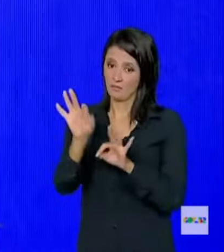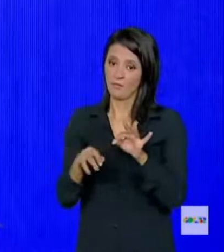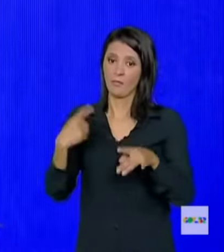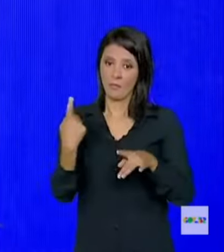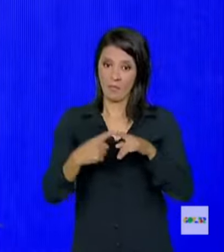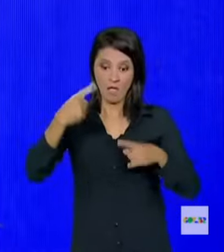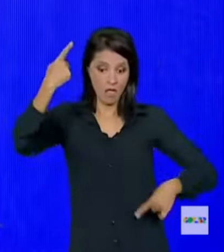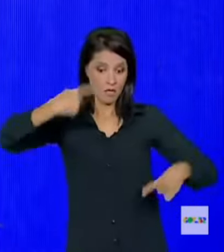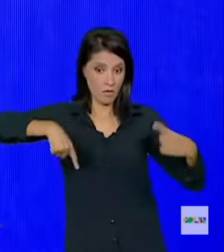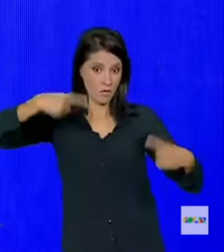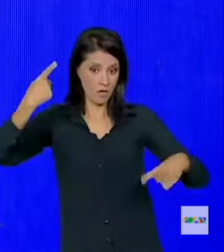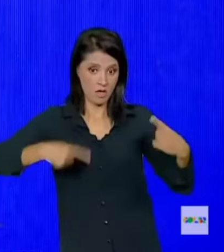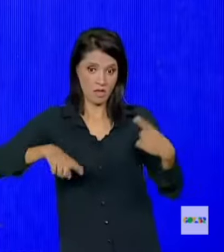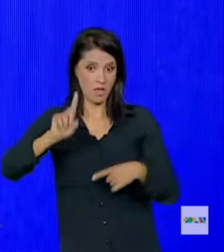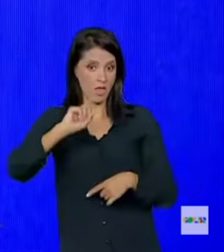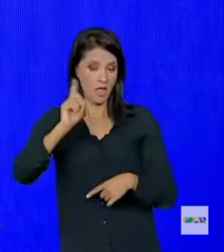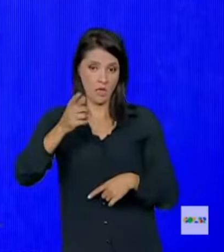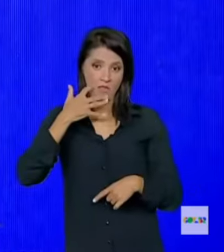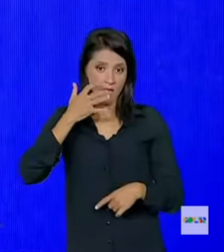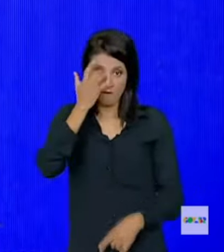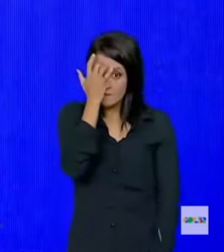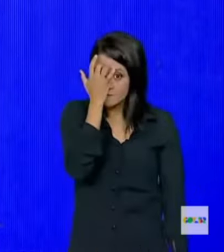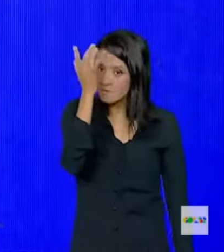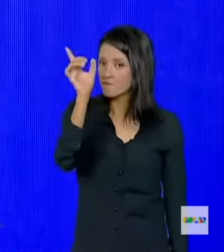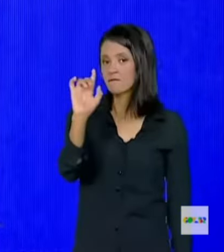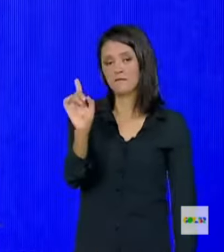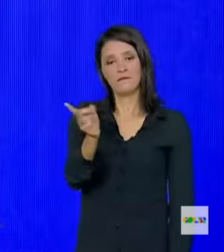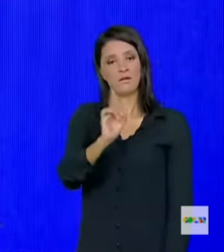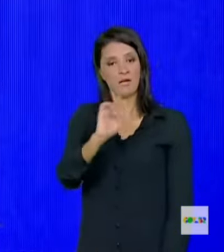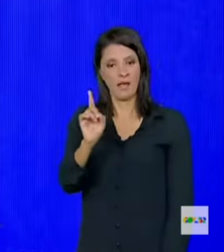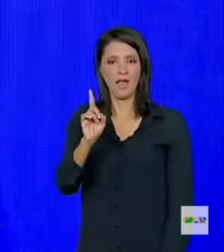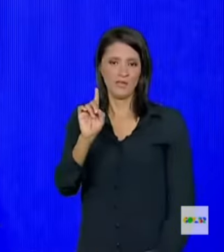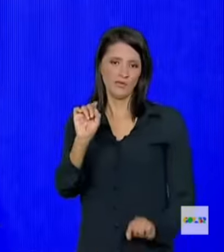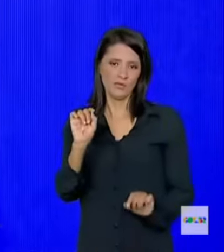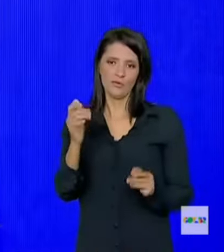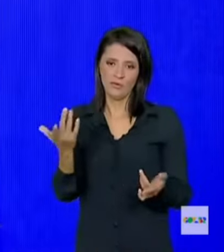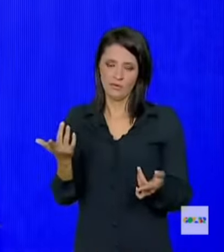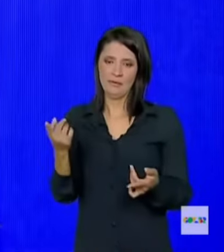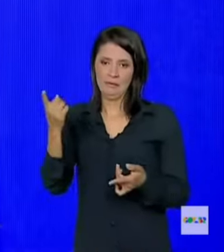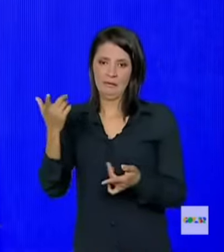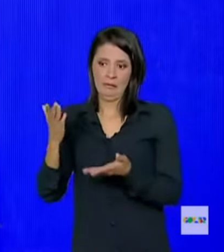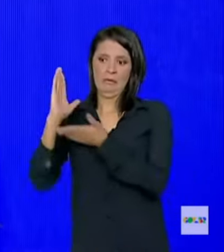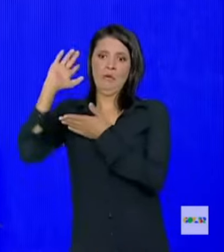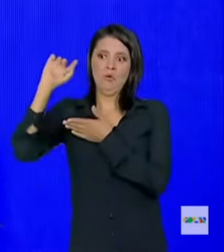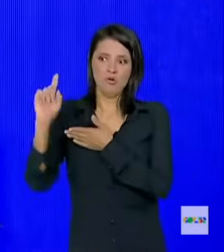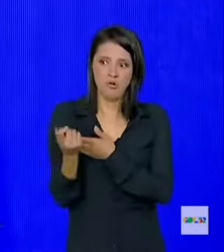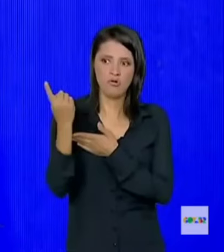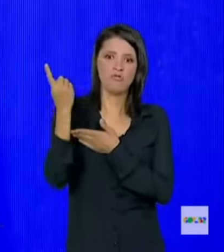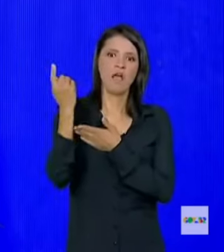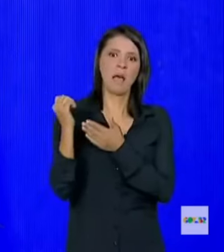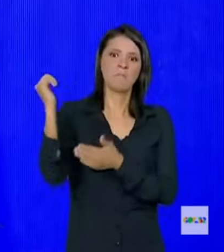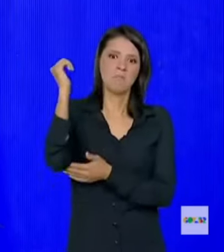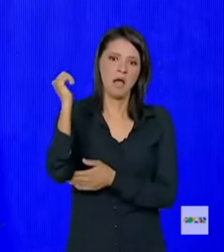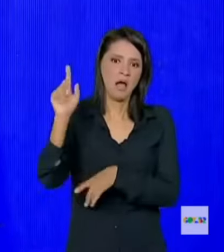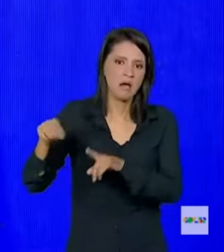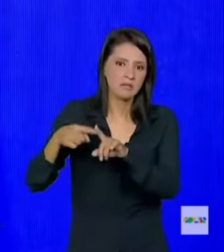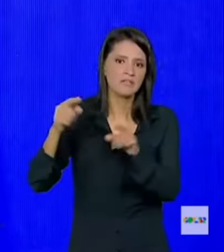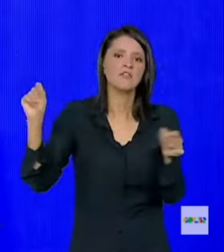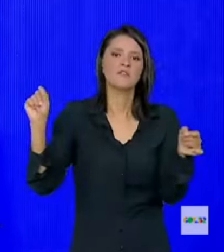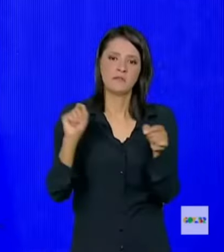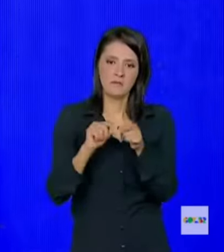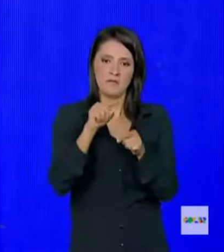discussão aqui não será moleza. Ou seja, lá somente um voto fez com